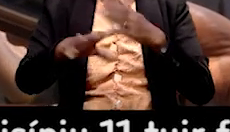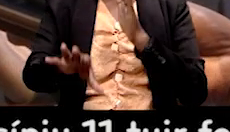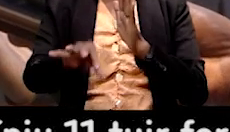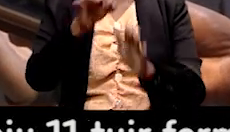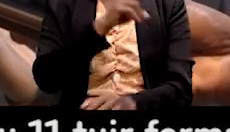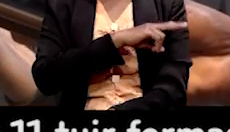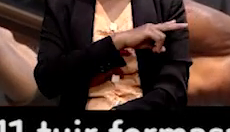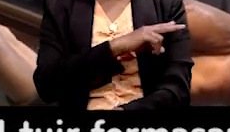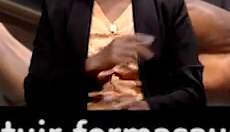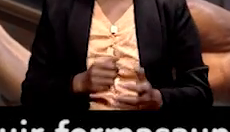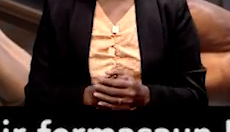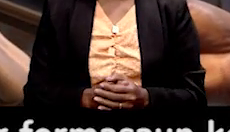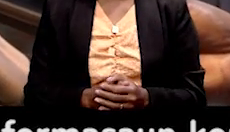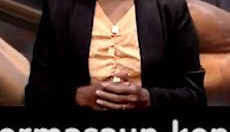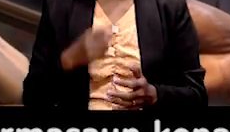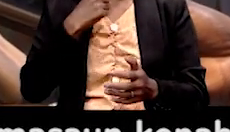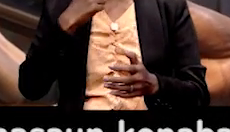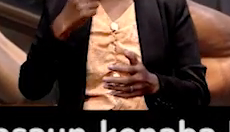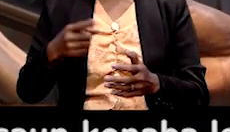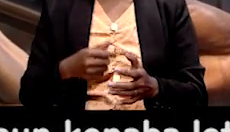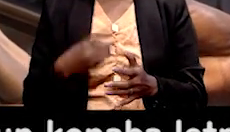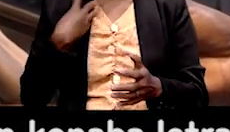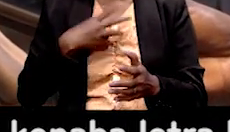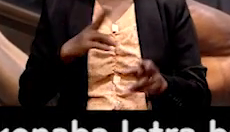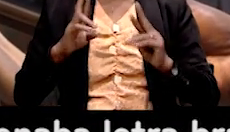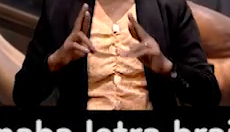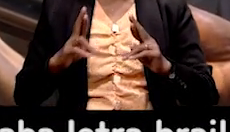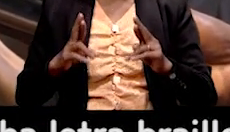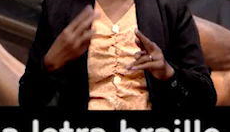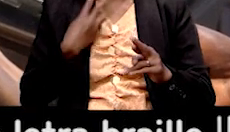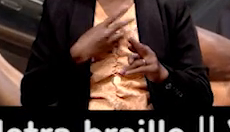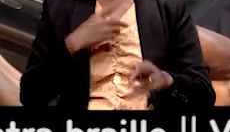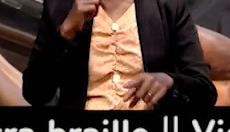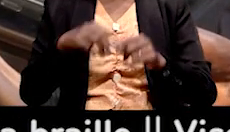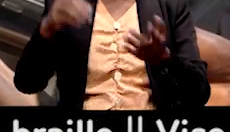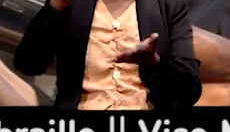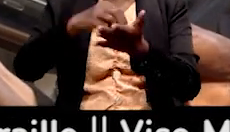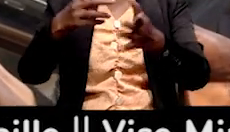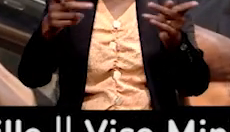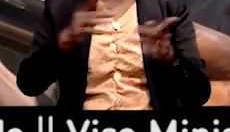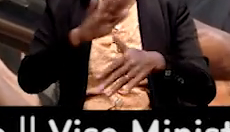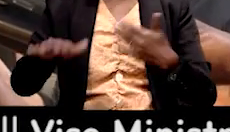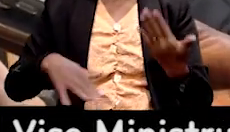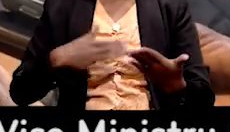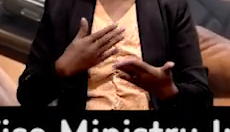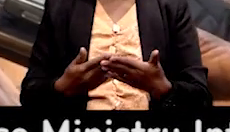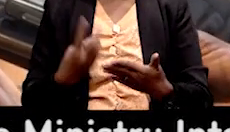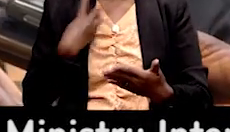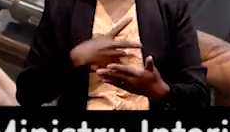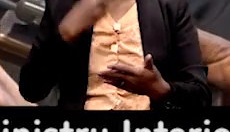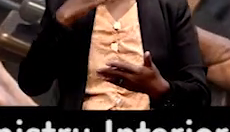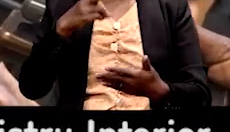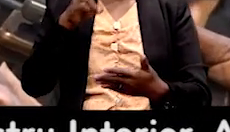vacina. Agora gestão corrente maliring itala bela generaliza ia fatin hututu. Situação não bela